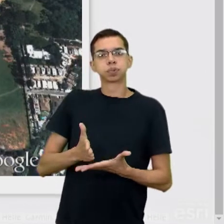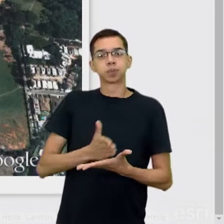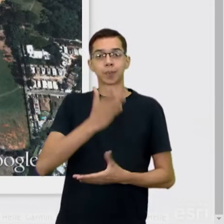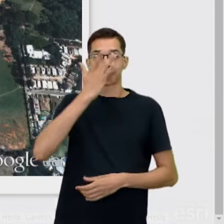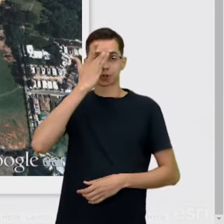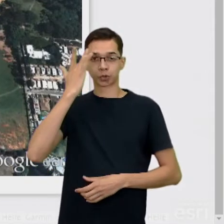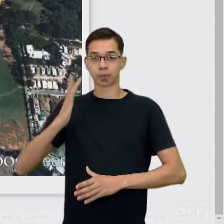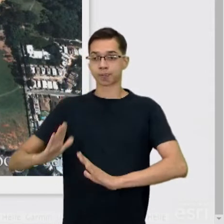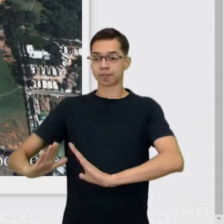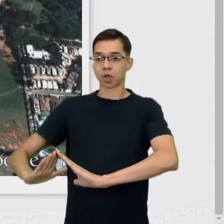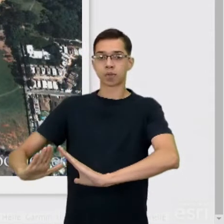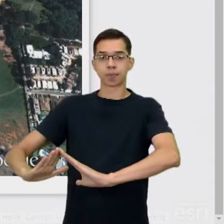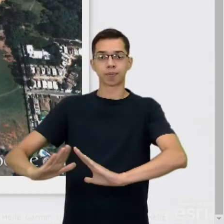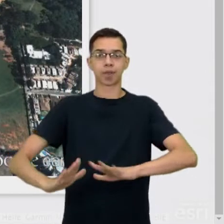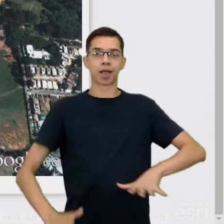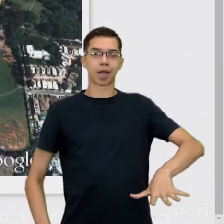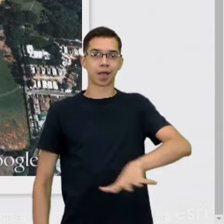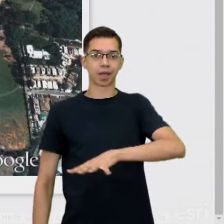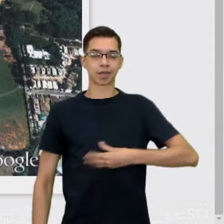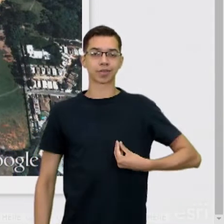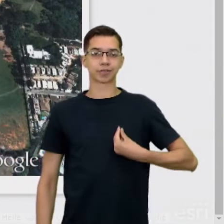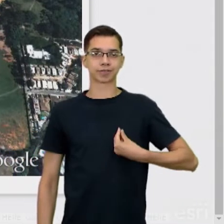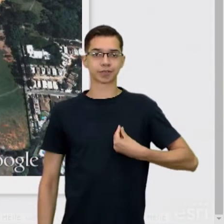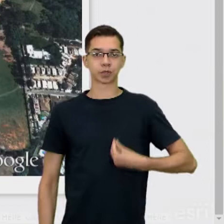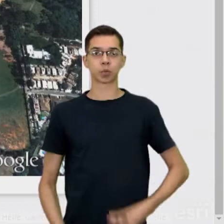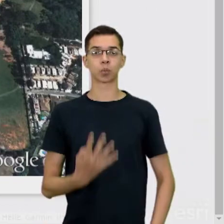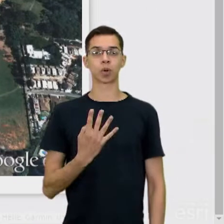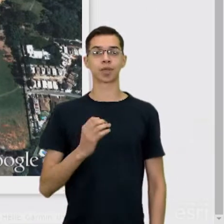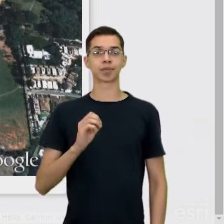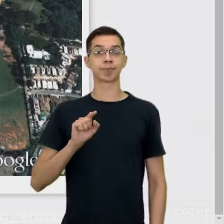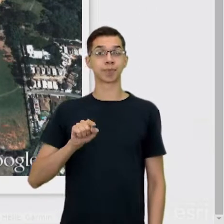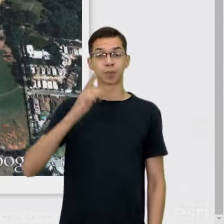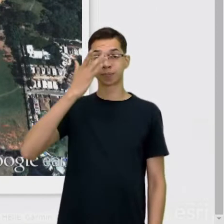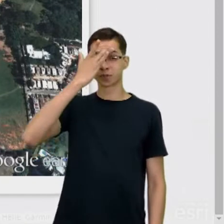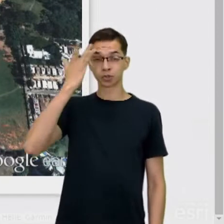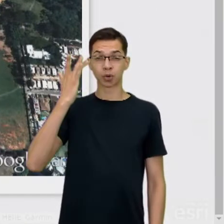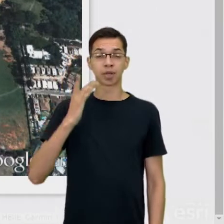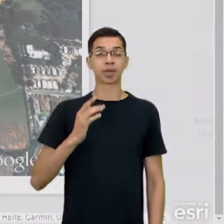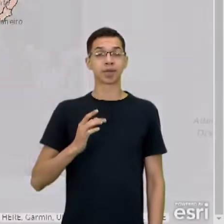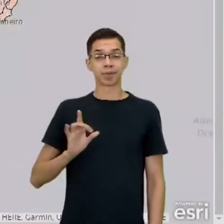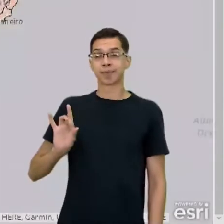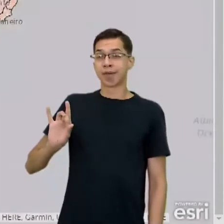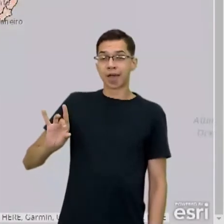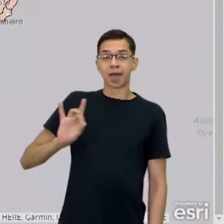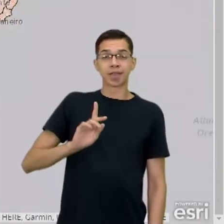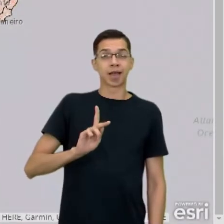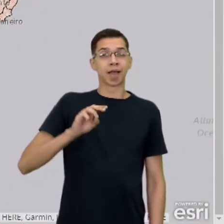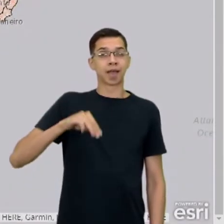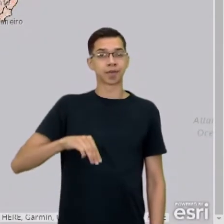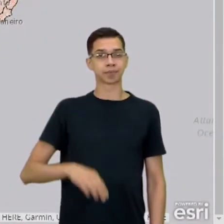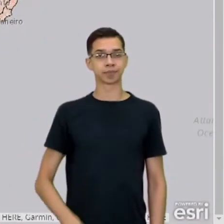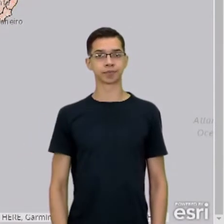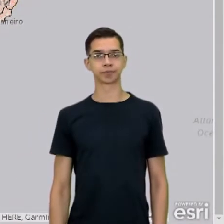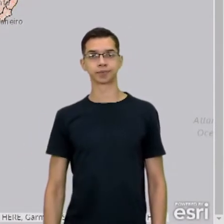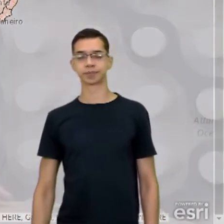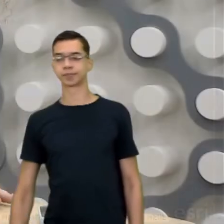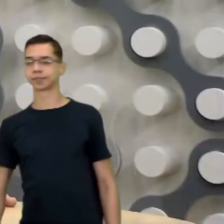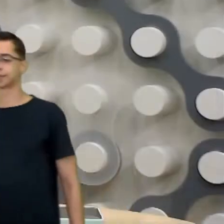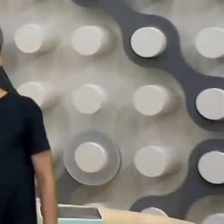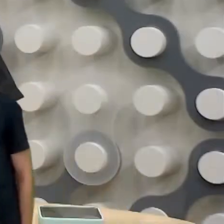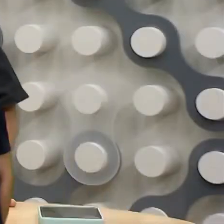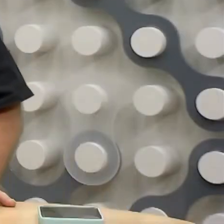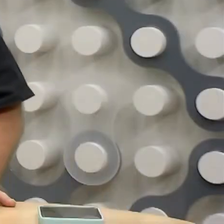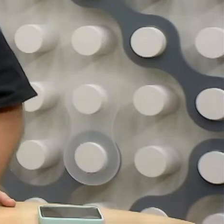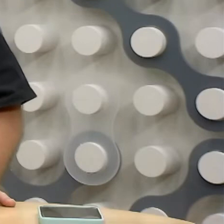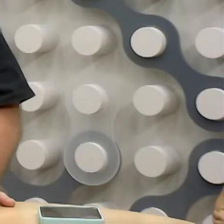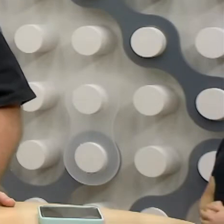habitantes por área de 40.000 pessoas por quilômetro quadrado. Vocês imaginam 40.000